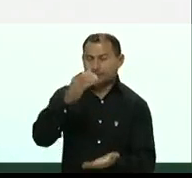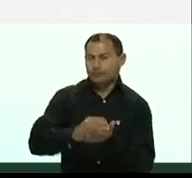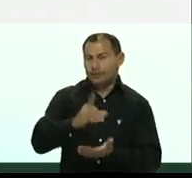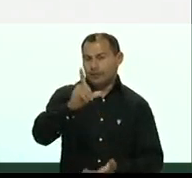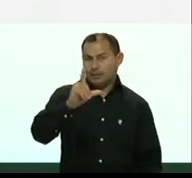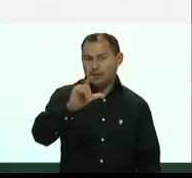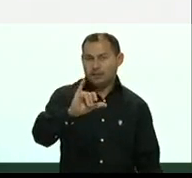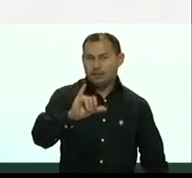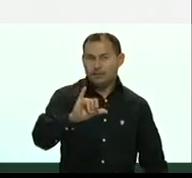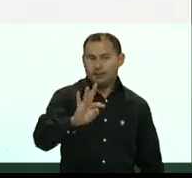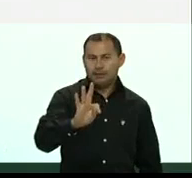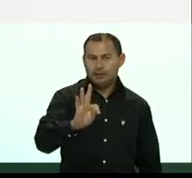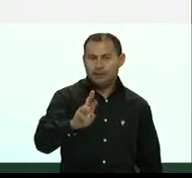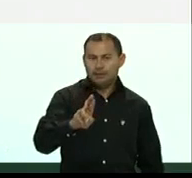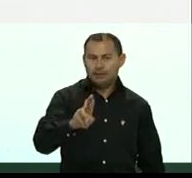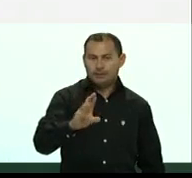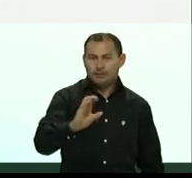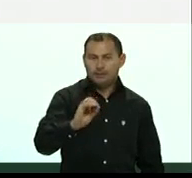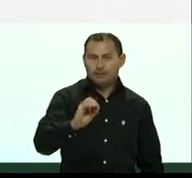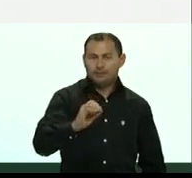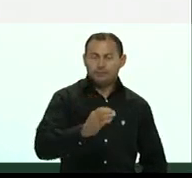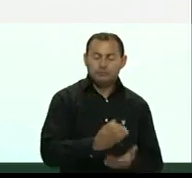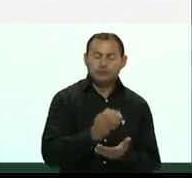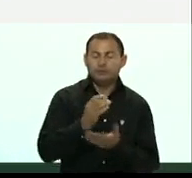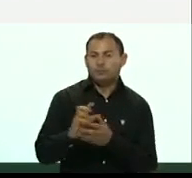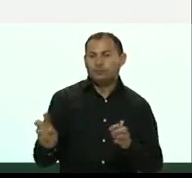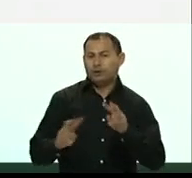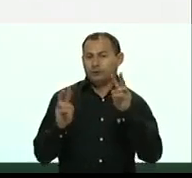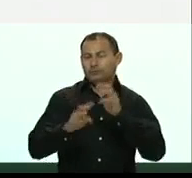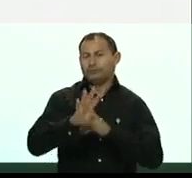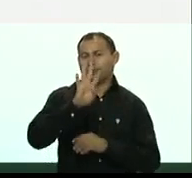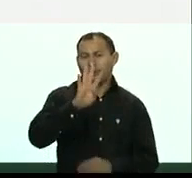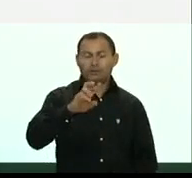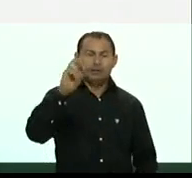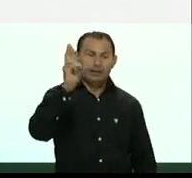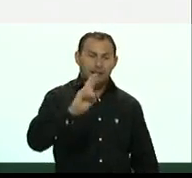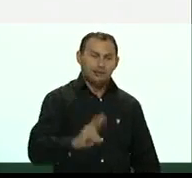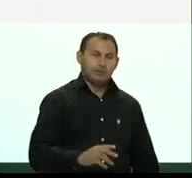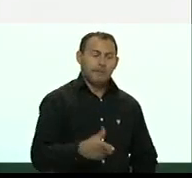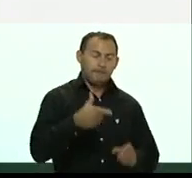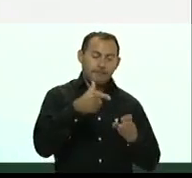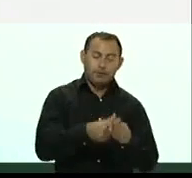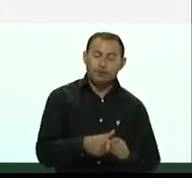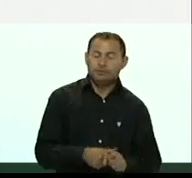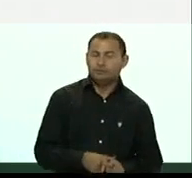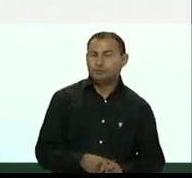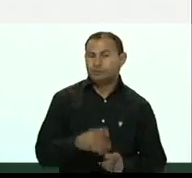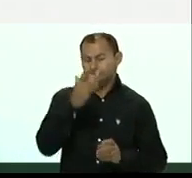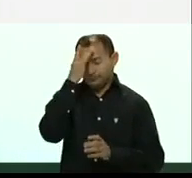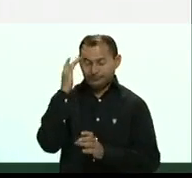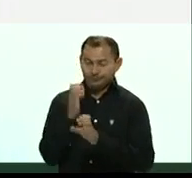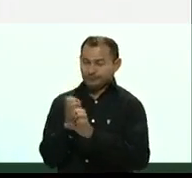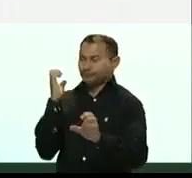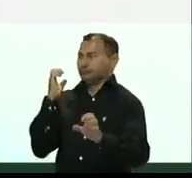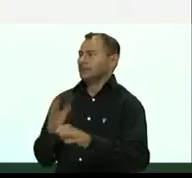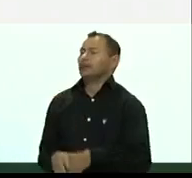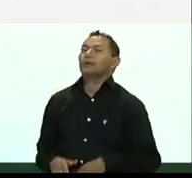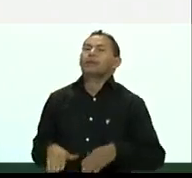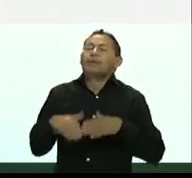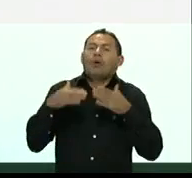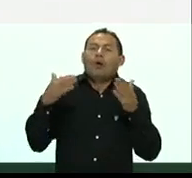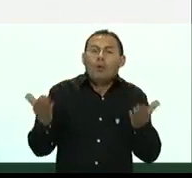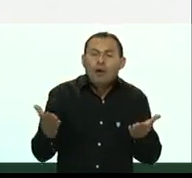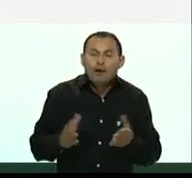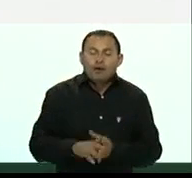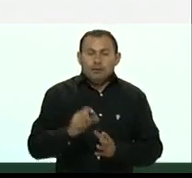informação importantíssima, se cada litro de combustível custa R$4 nesse posto favorito do engenheiro, qual é a